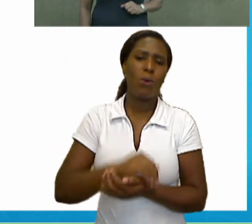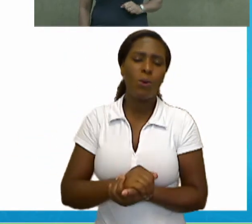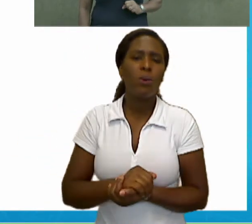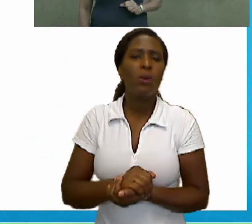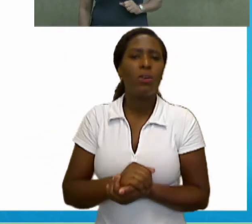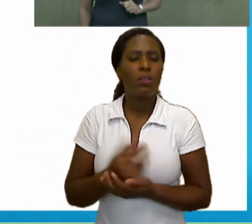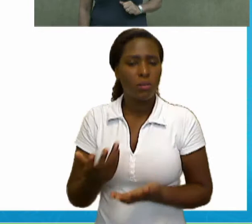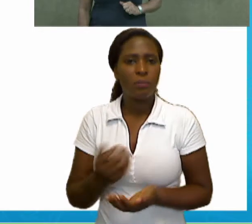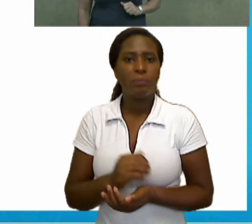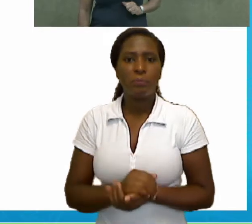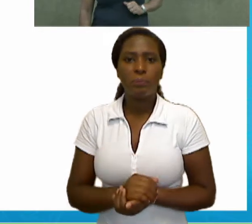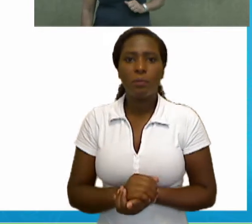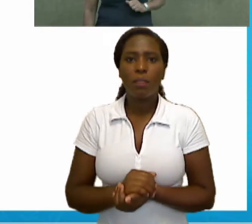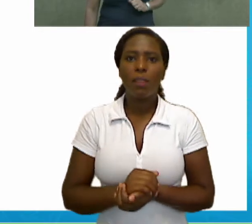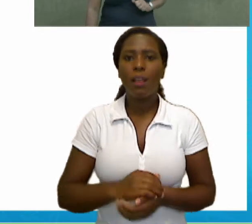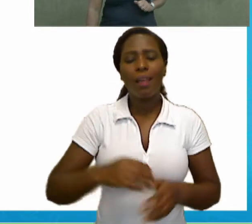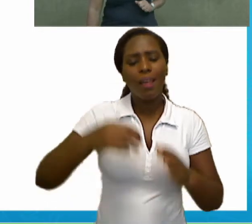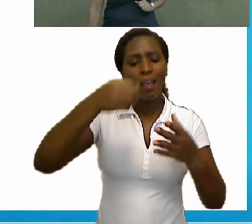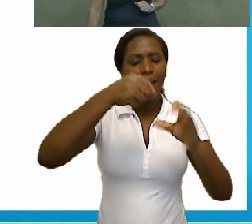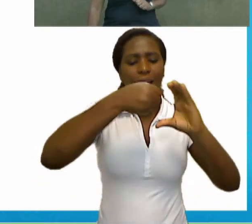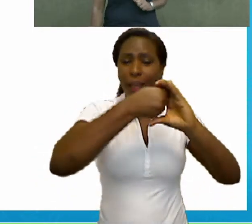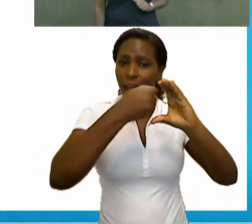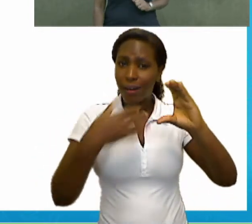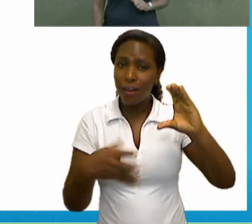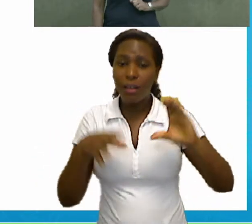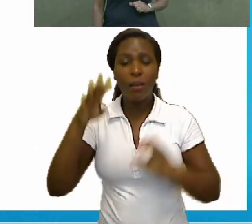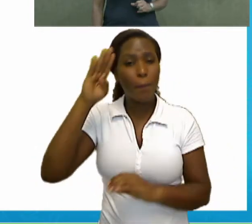Principais características da reportagem: